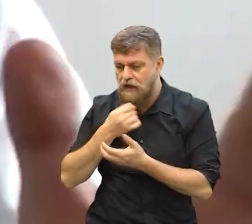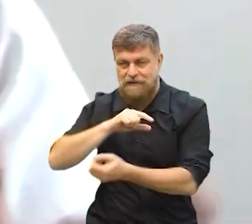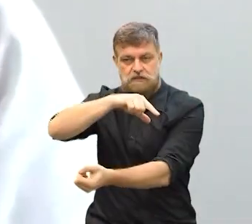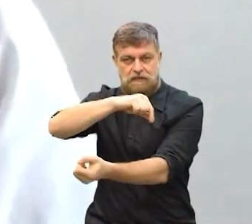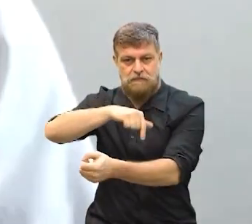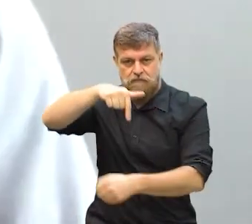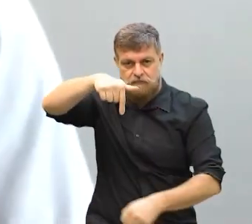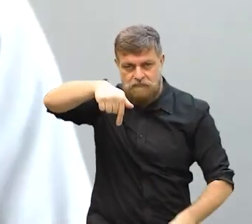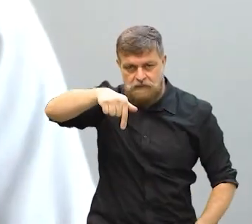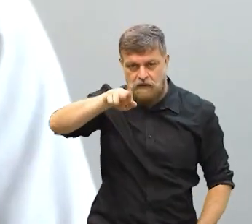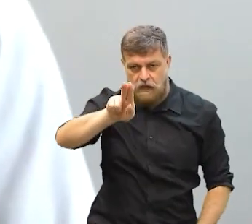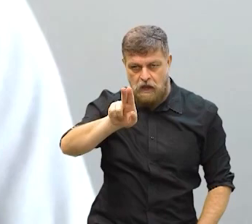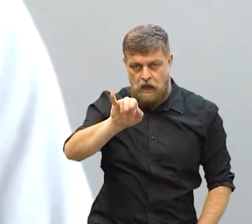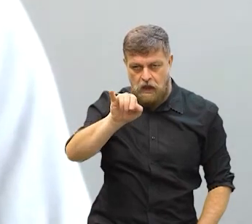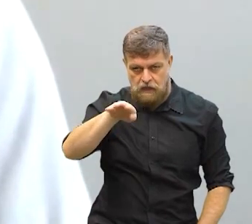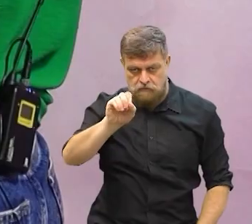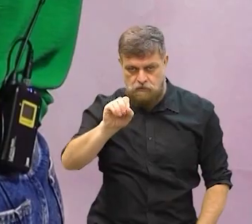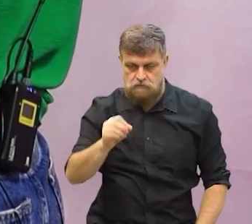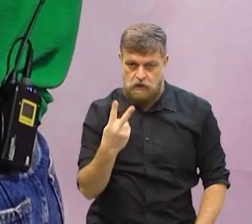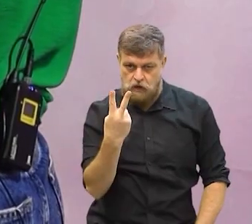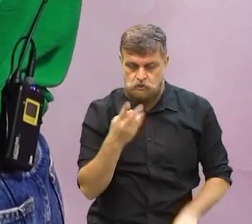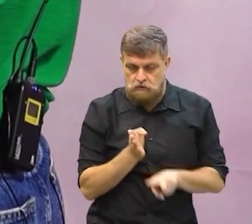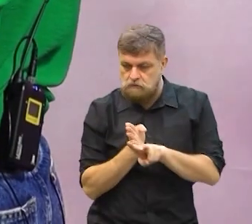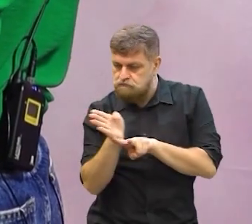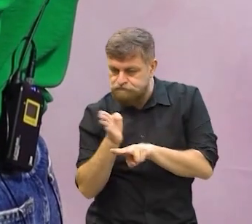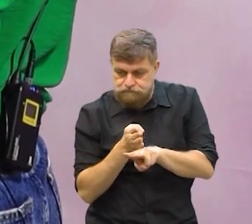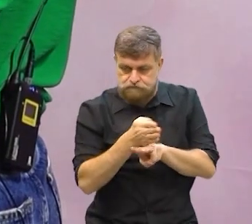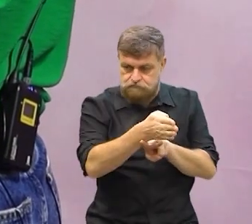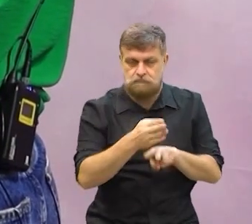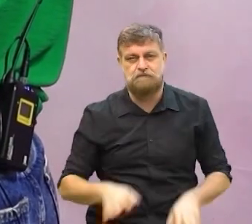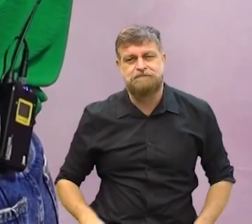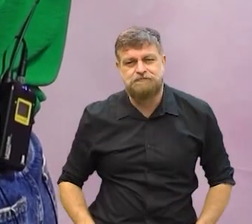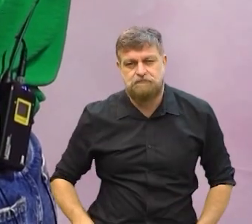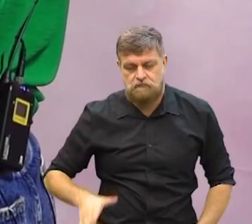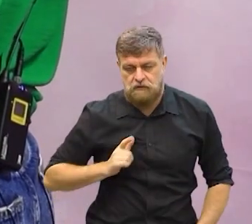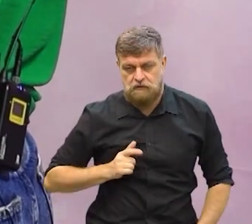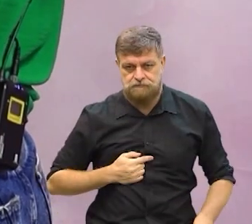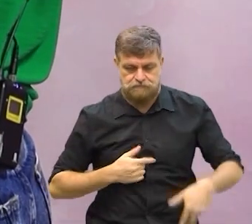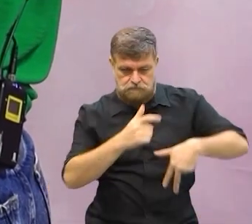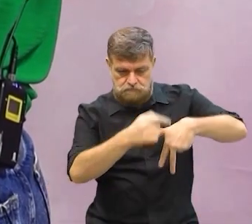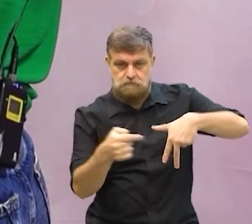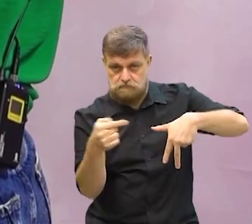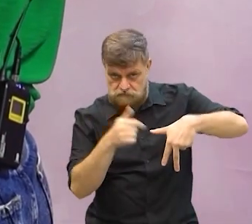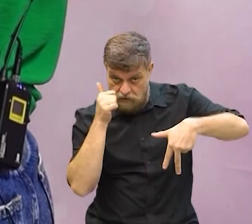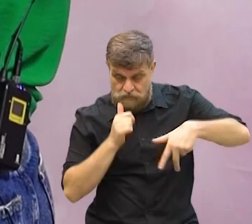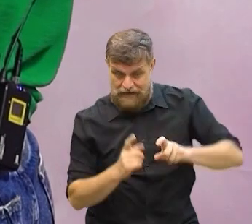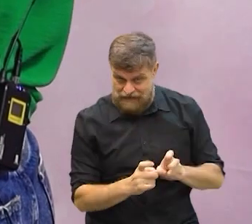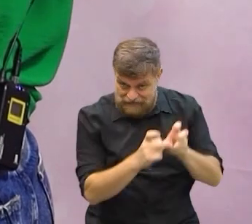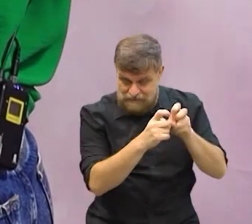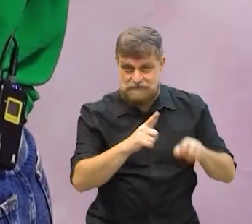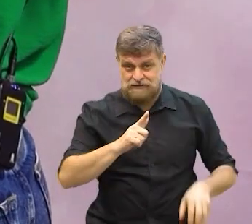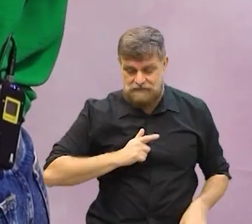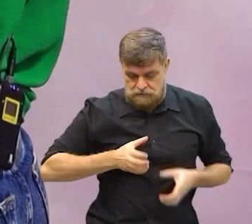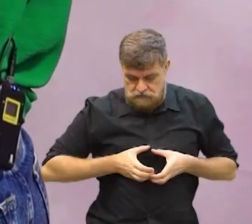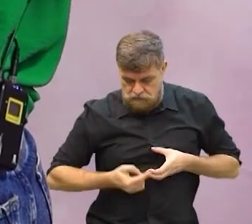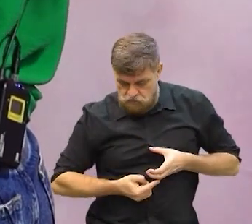pilares que a gente tem de tratamento para o câncer do colo do útero. E doutor Bruno, foi detectado câncer no colo do útero. Esse câncer,